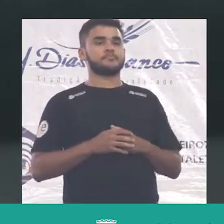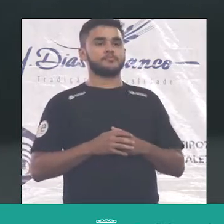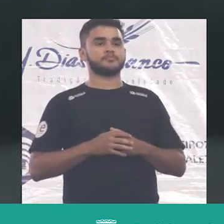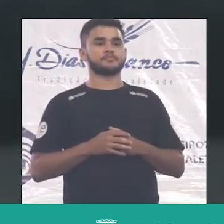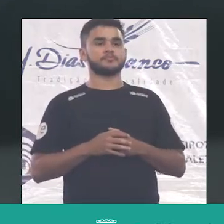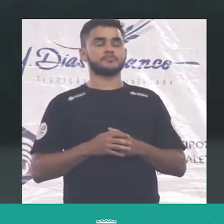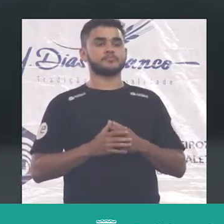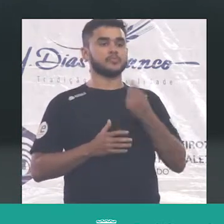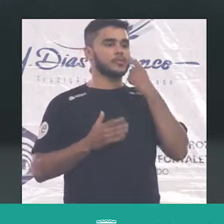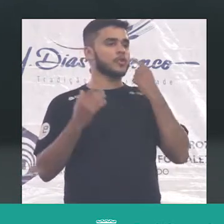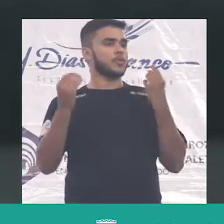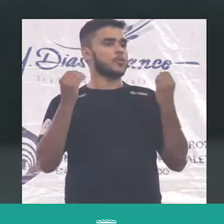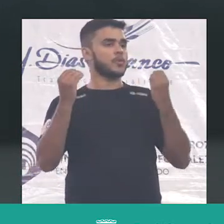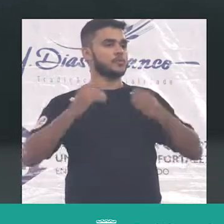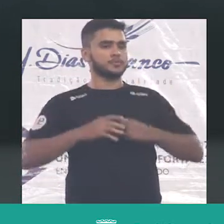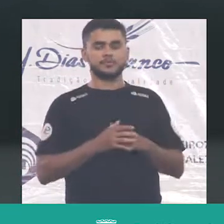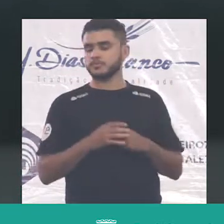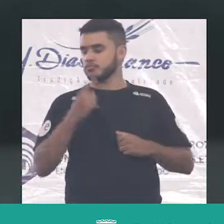Como é que a gente calcula o volume?